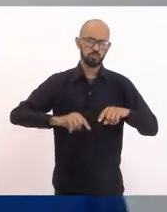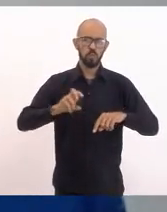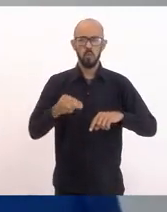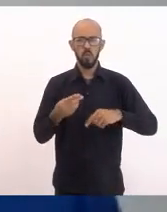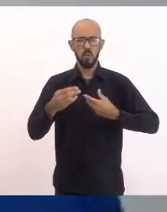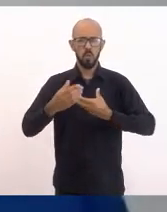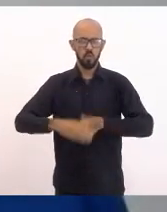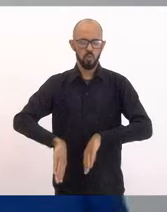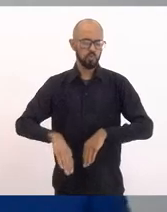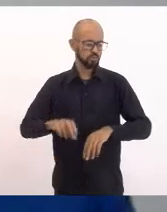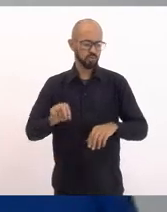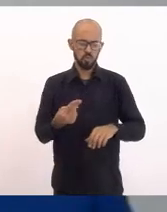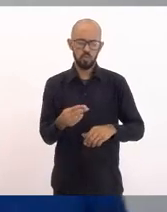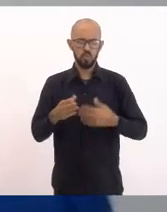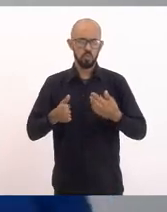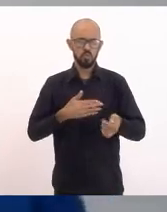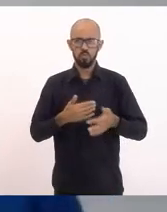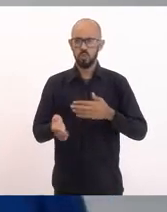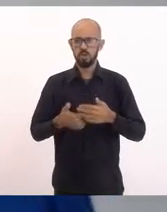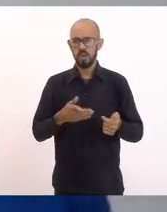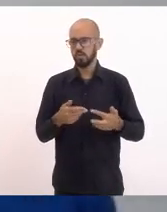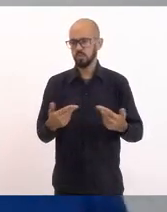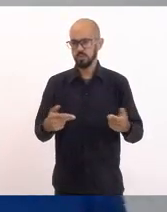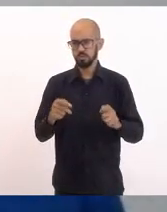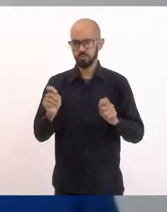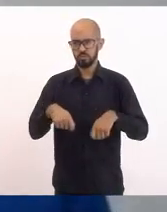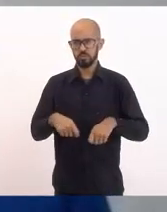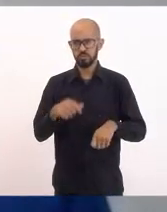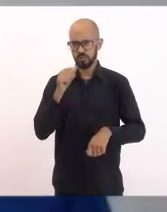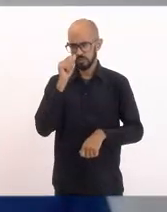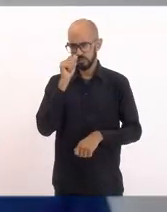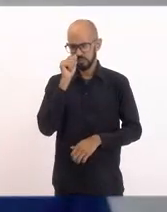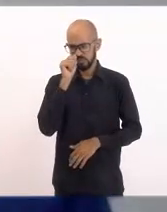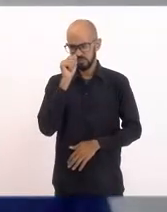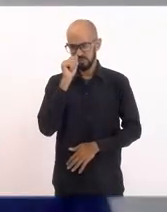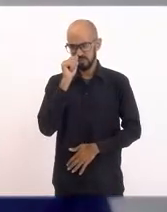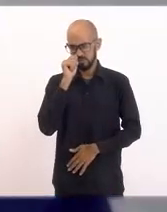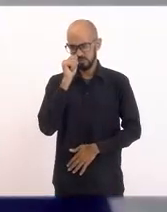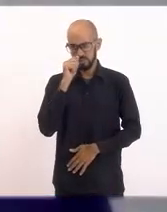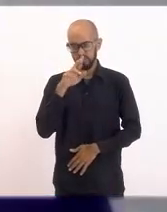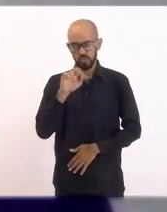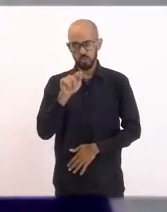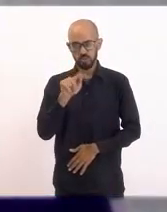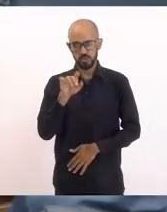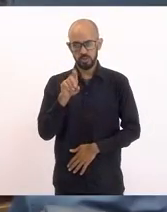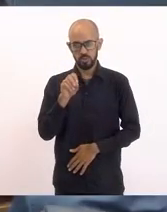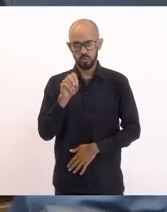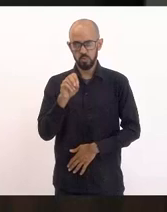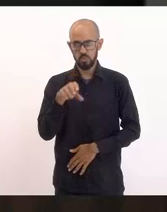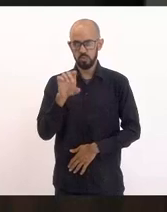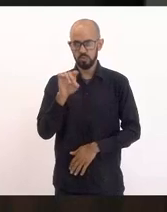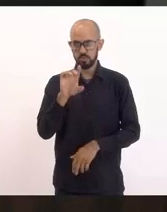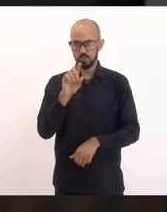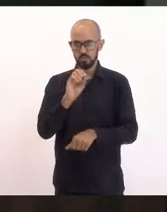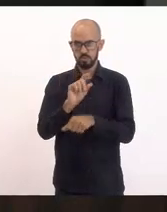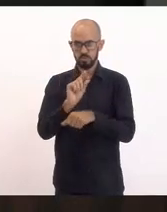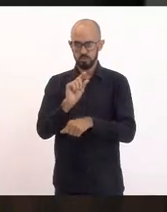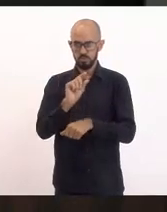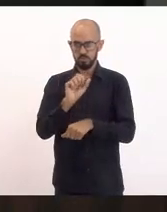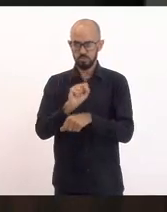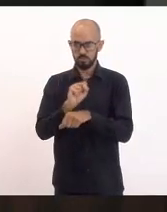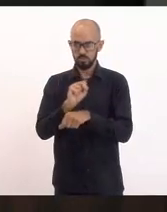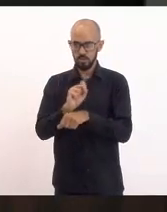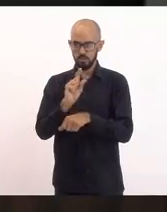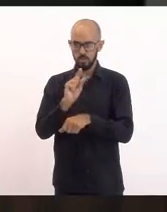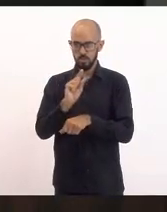seja com todo o aparato possível. A matemática... Um instante, Rodrigo. Rodrigo, um instante, por favor. Eu vou restituir seu tempo.